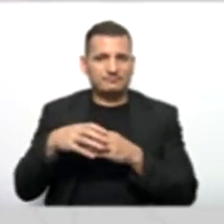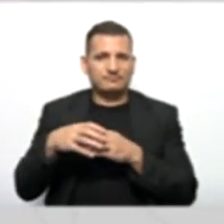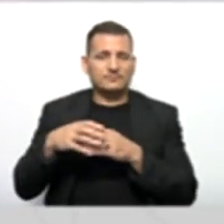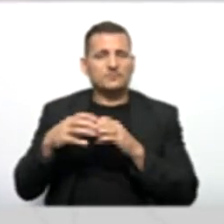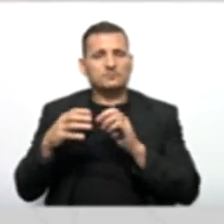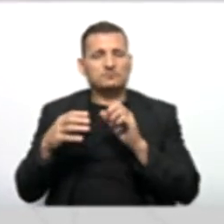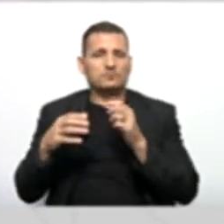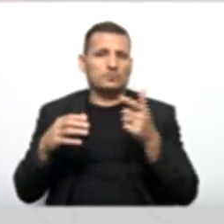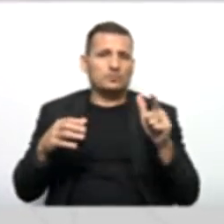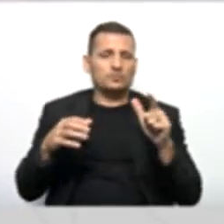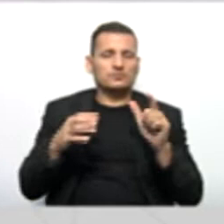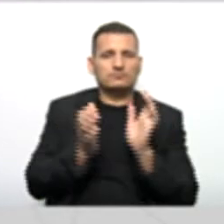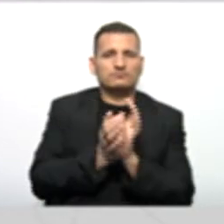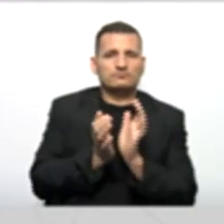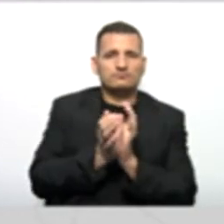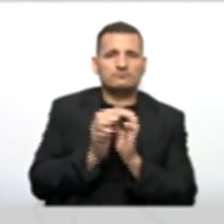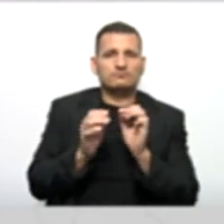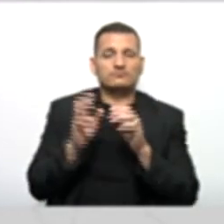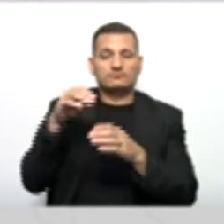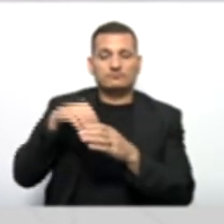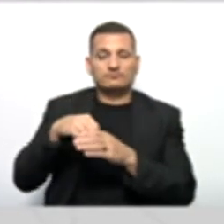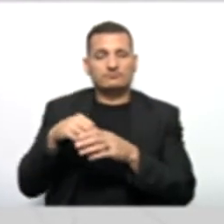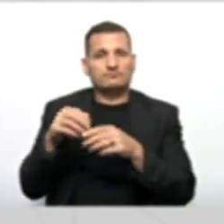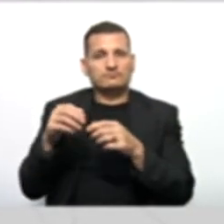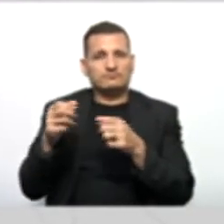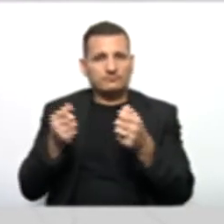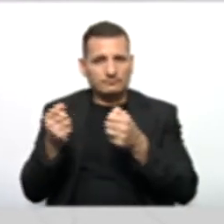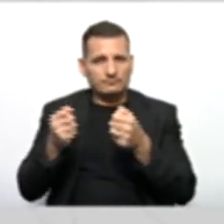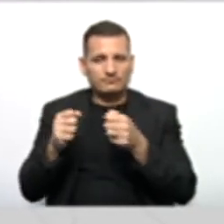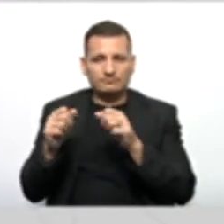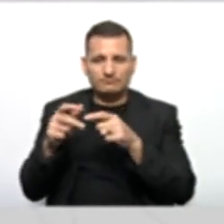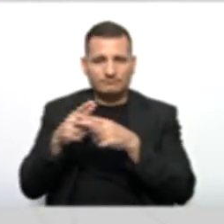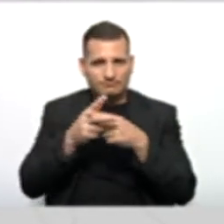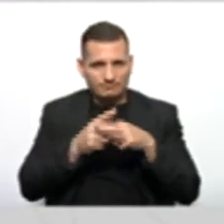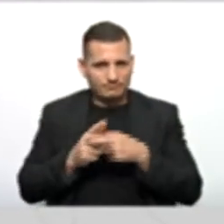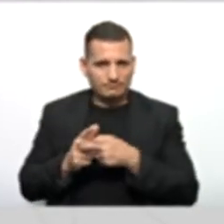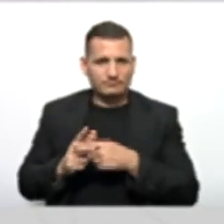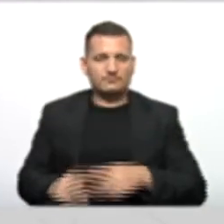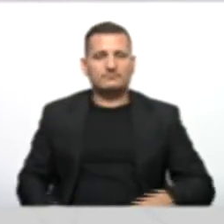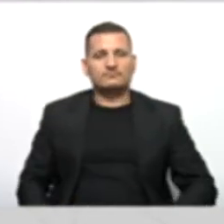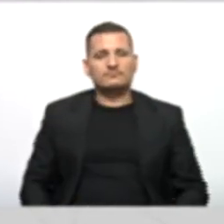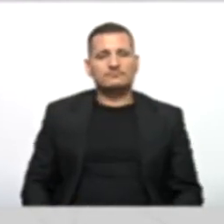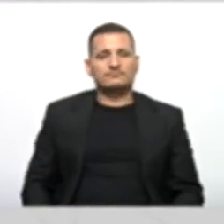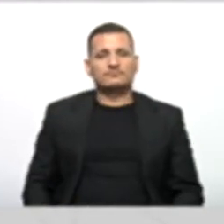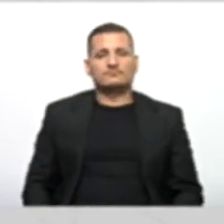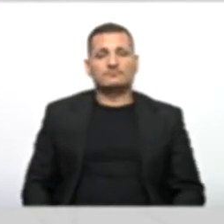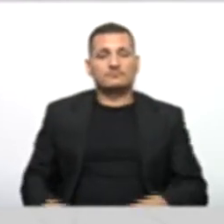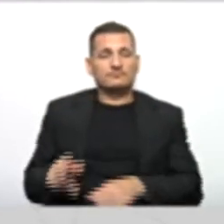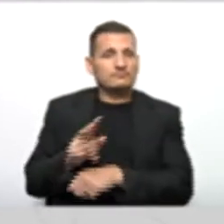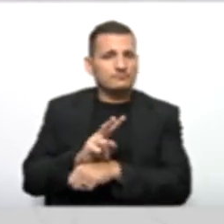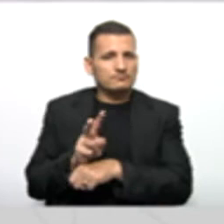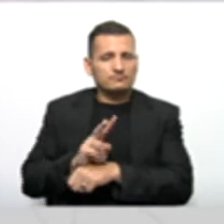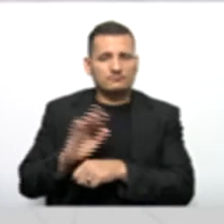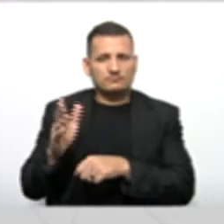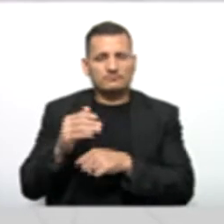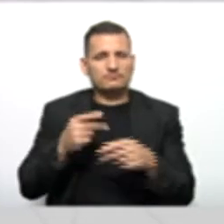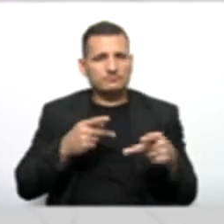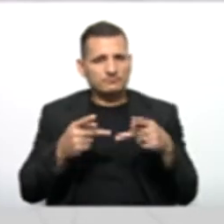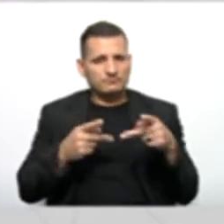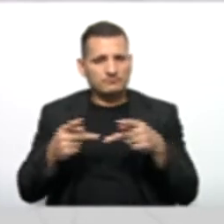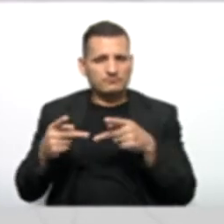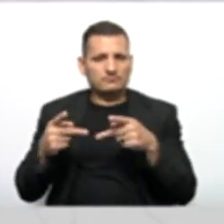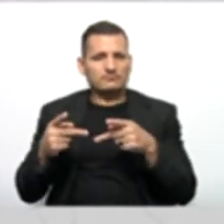equipe cuidando do interior desse automóvel e por aí vai, tá, gente? A supervisão de todos os projetos por uma